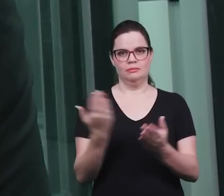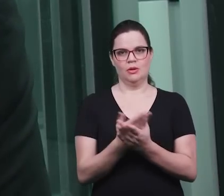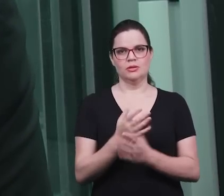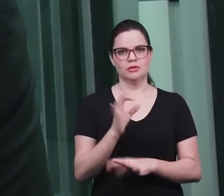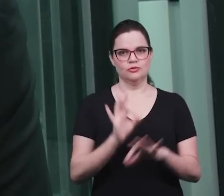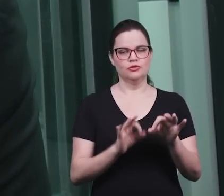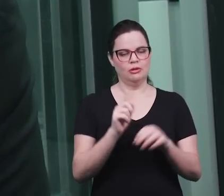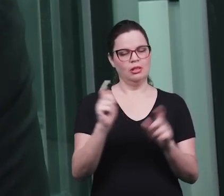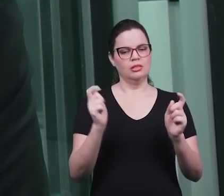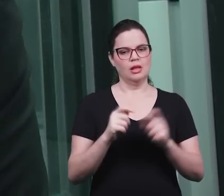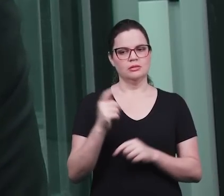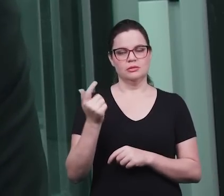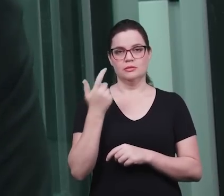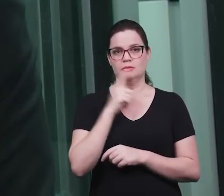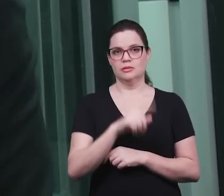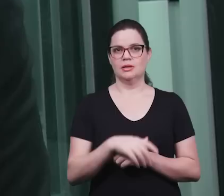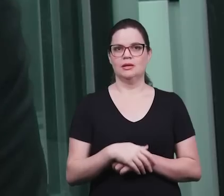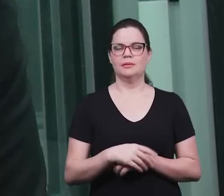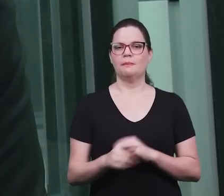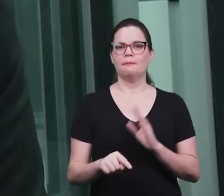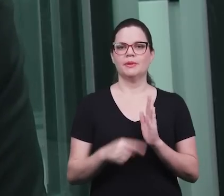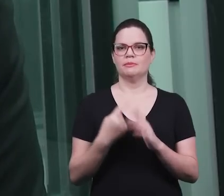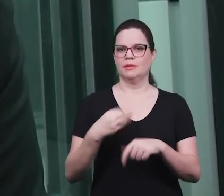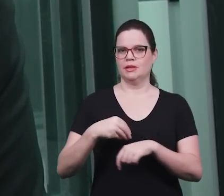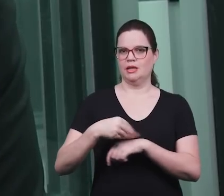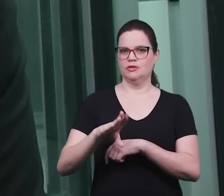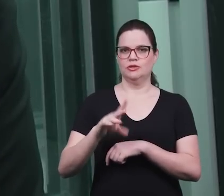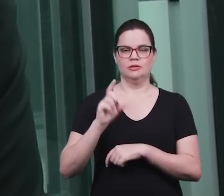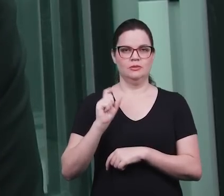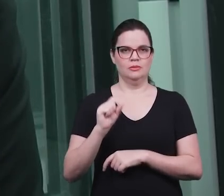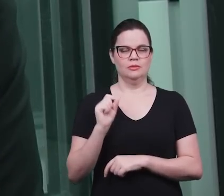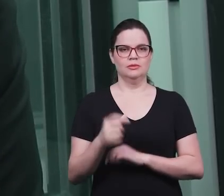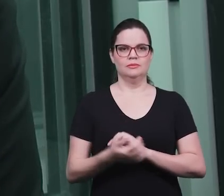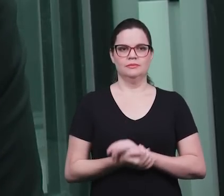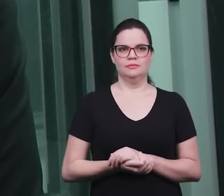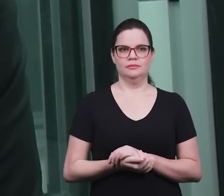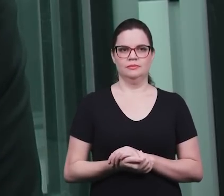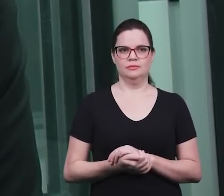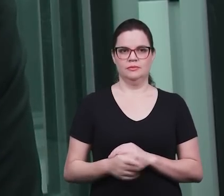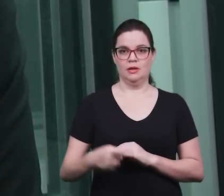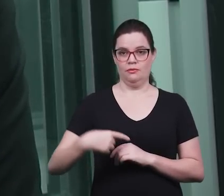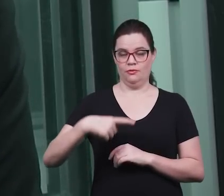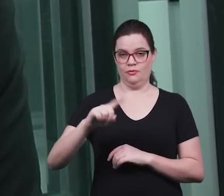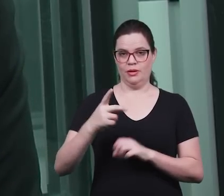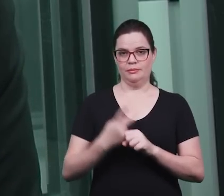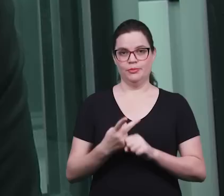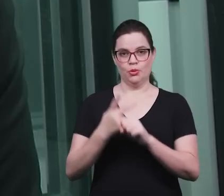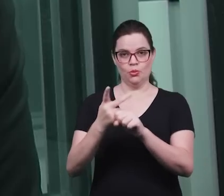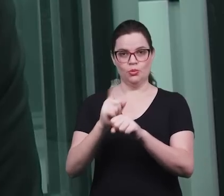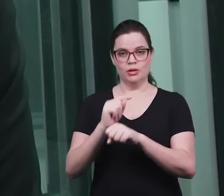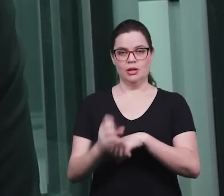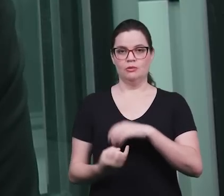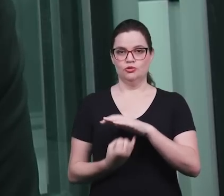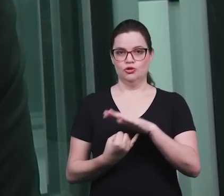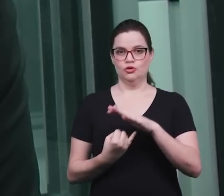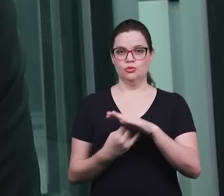outra história, né? A minha primeira sugestão é ir ao instituto onde ela